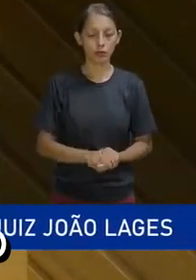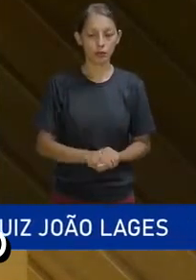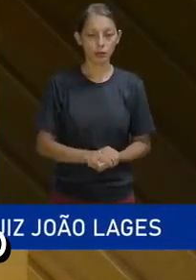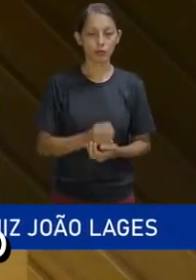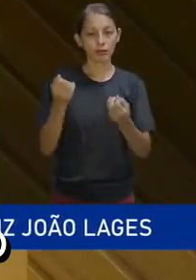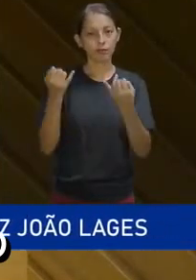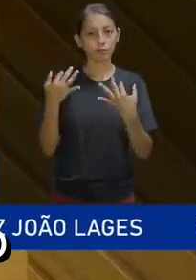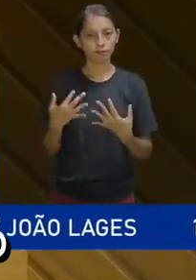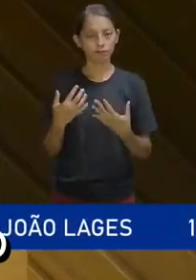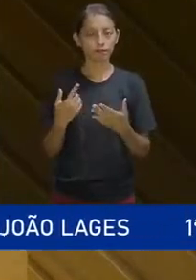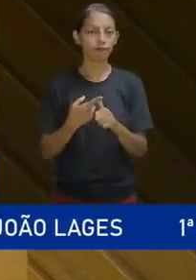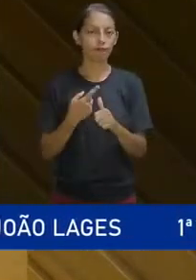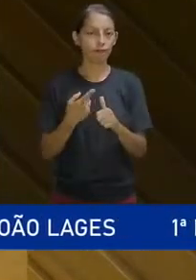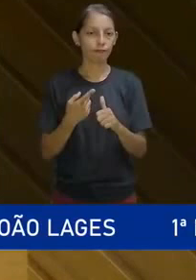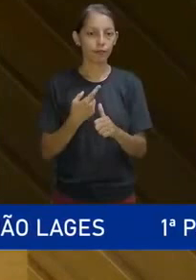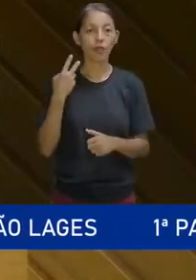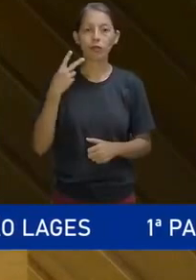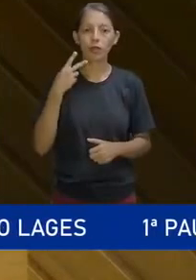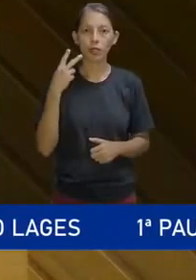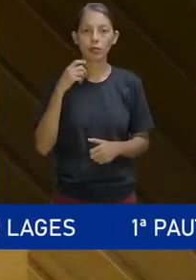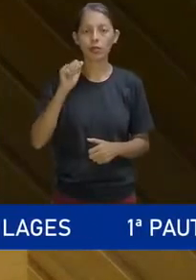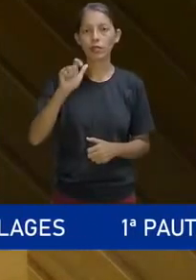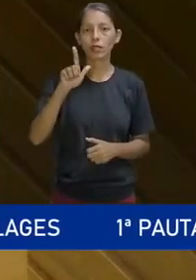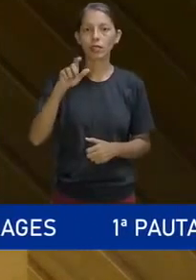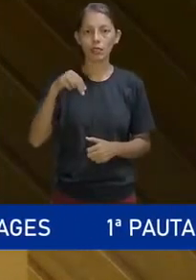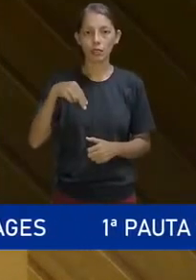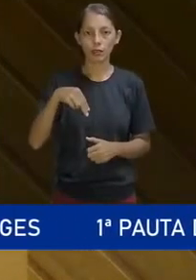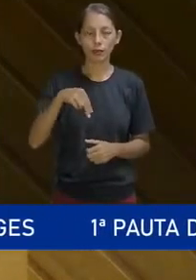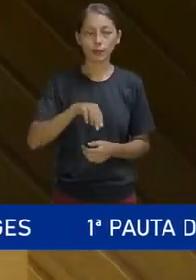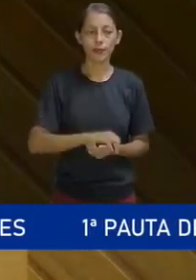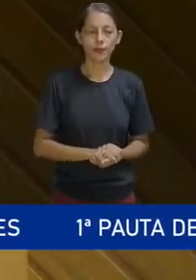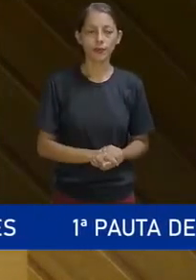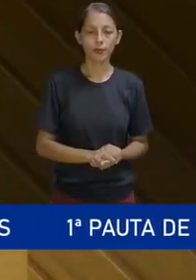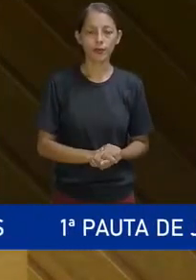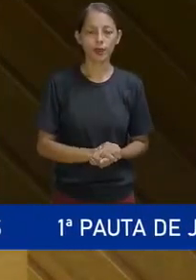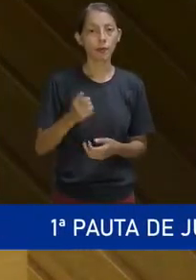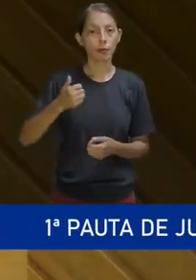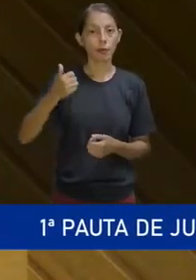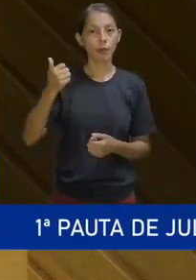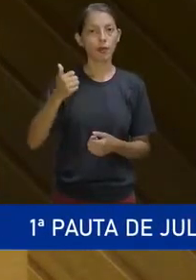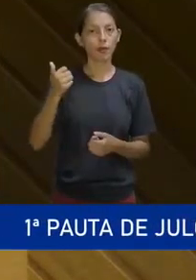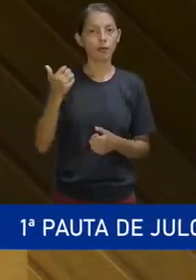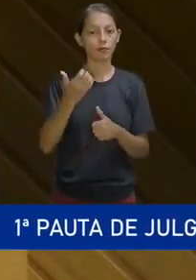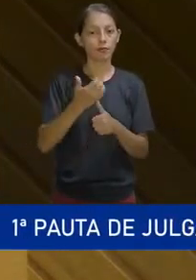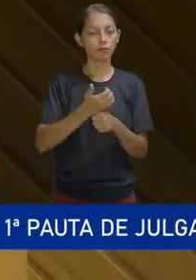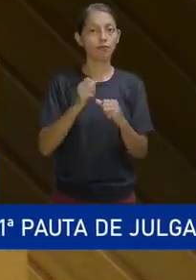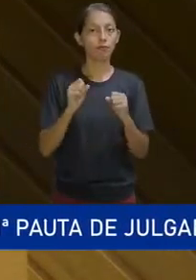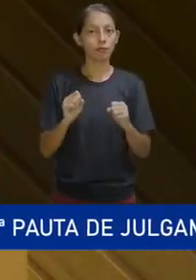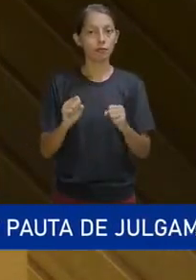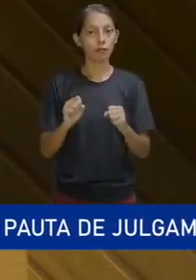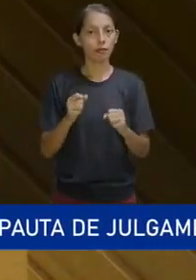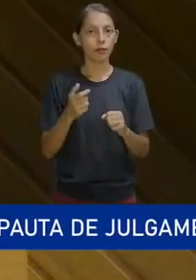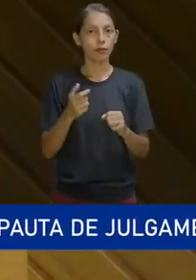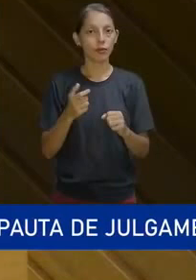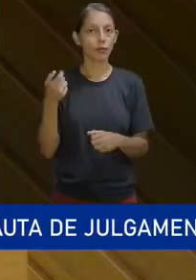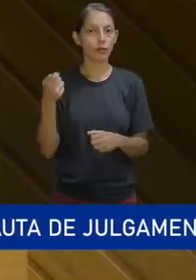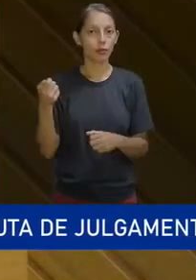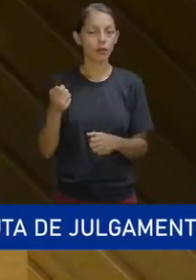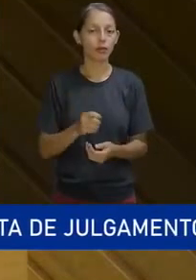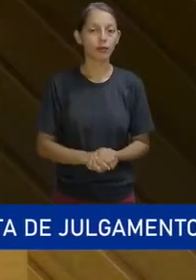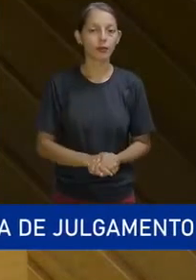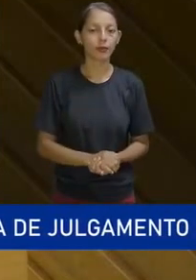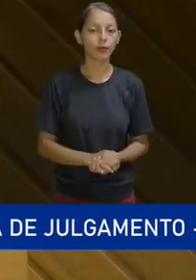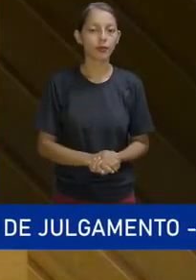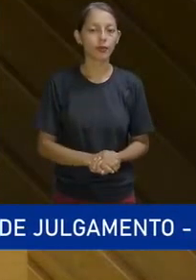Oliveira ficou como primeiro suplente nas eleições de 2020, mas